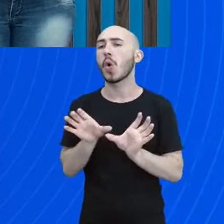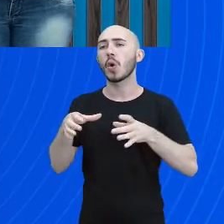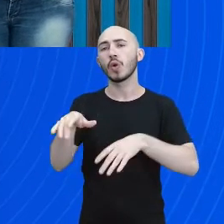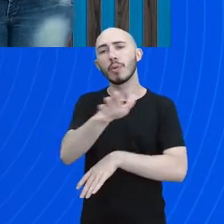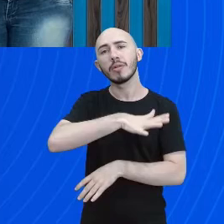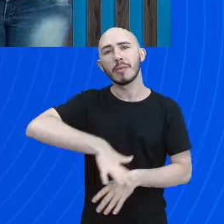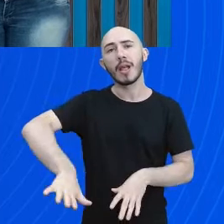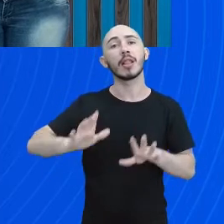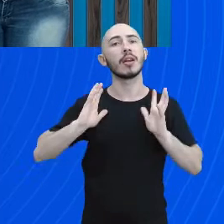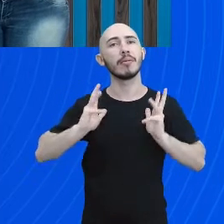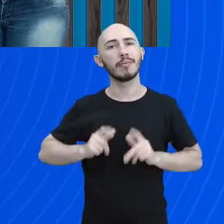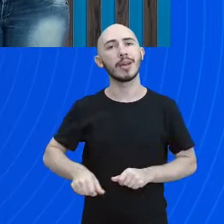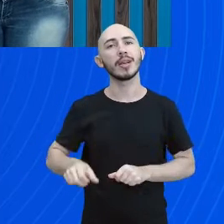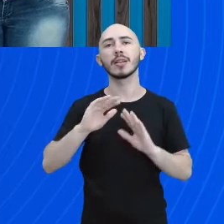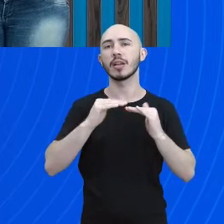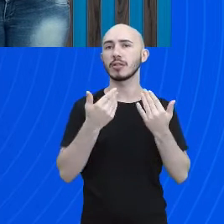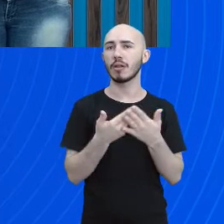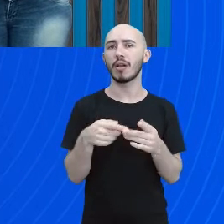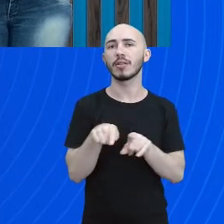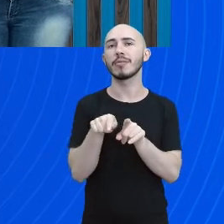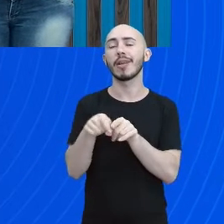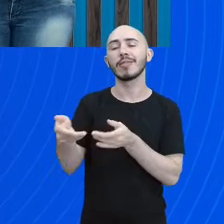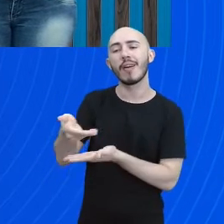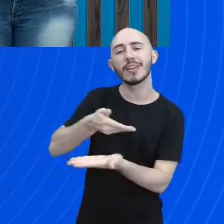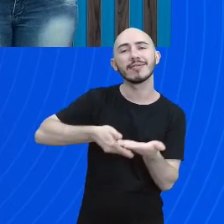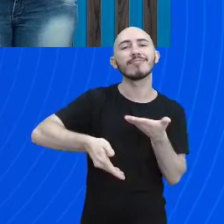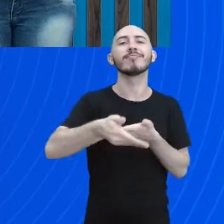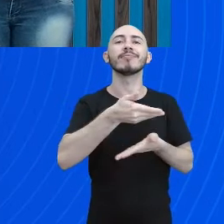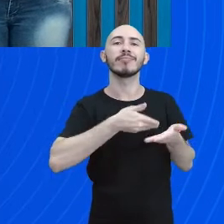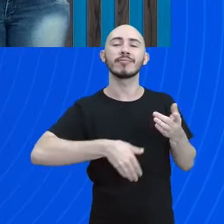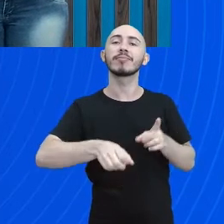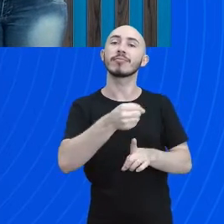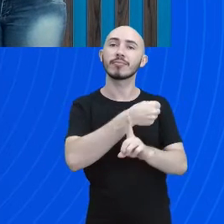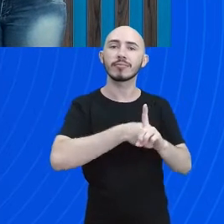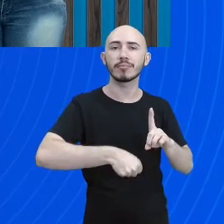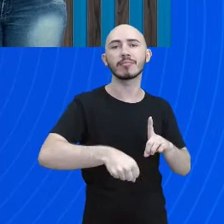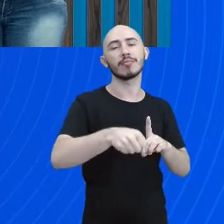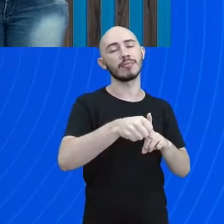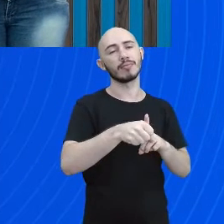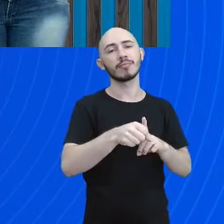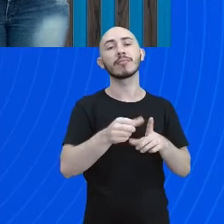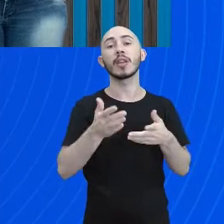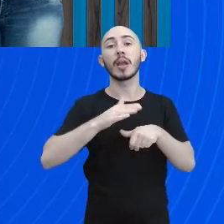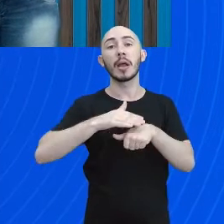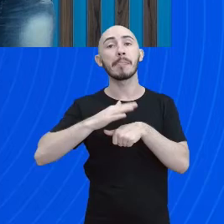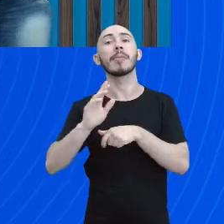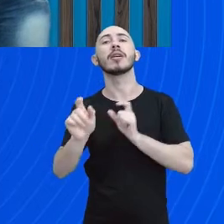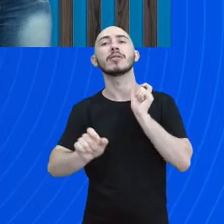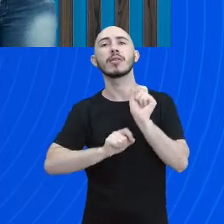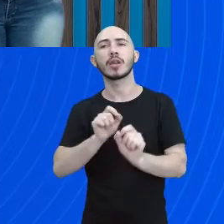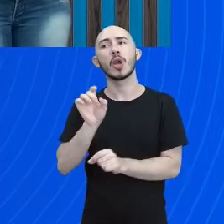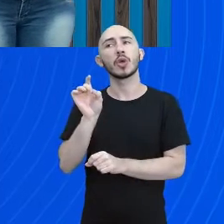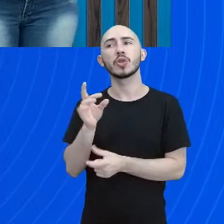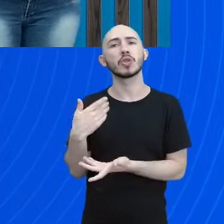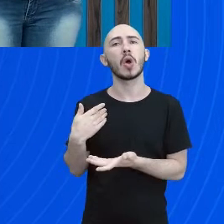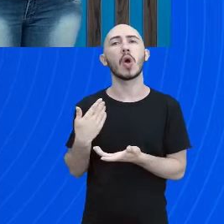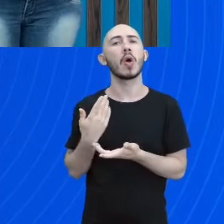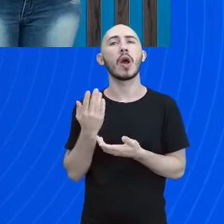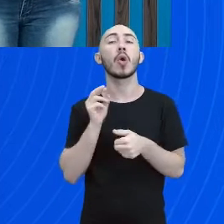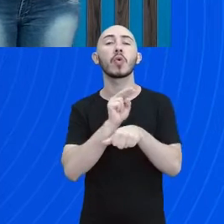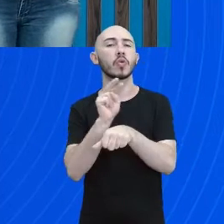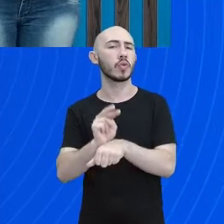da limpeza. Então, a interação, esse lado social, ele convive, é muito mais além de que só o